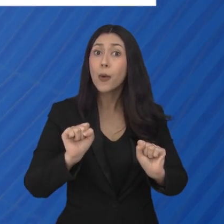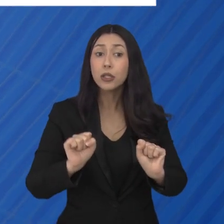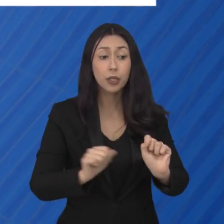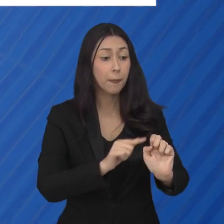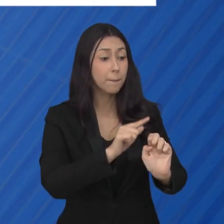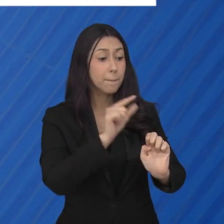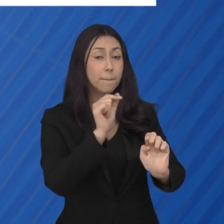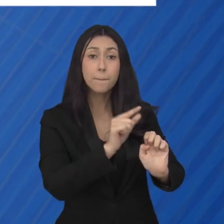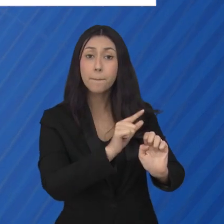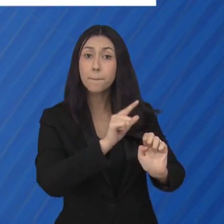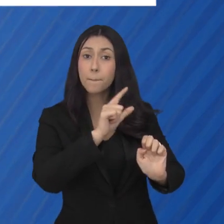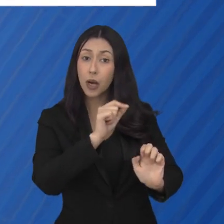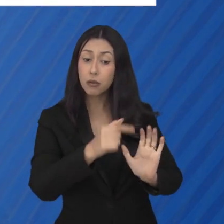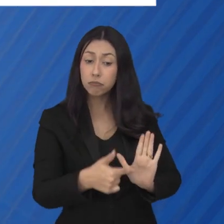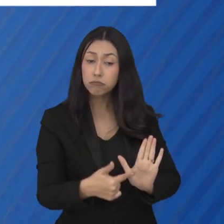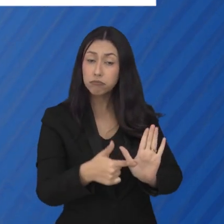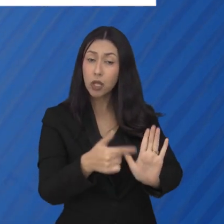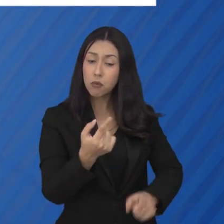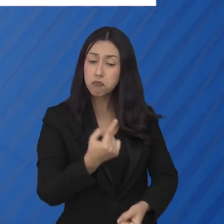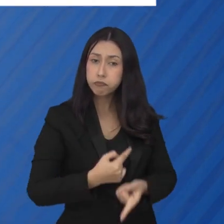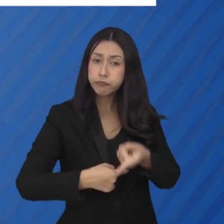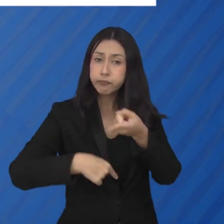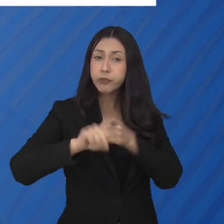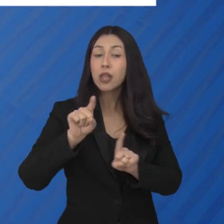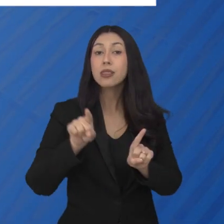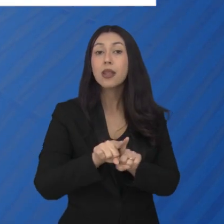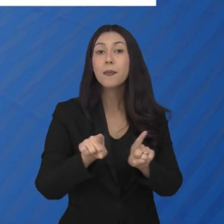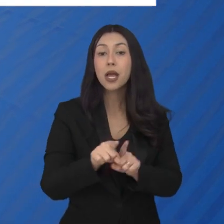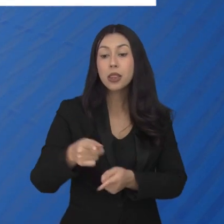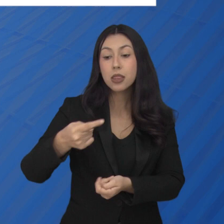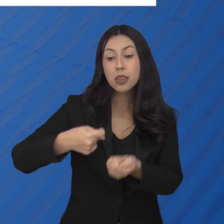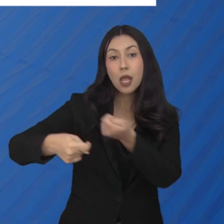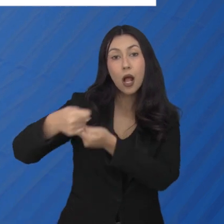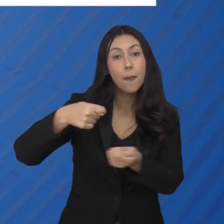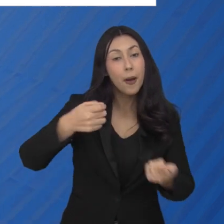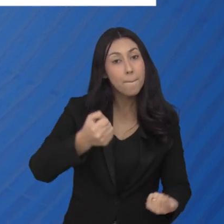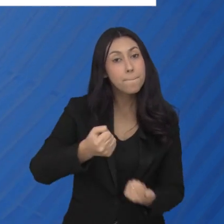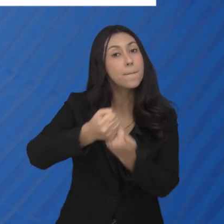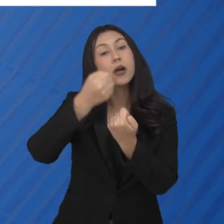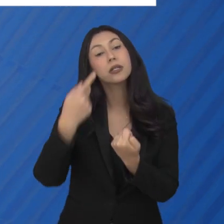entregue a empreendedores que se destacam no desenvolvimento e no fomento da